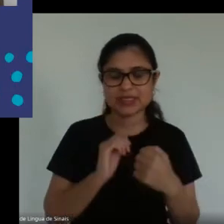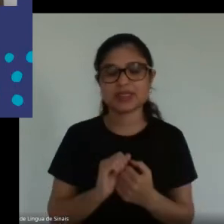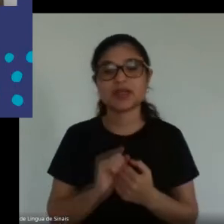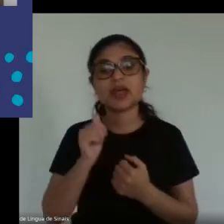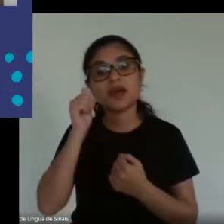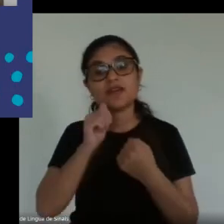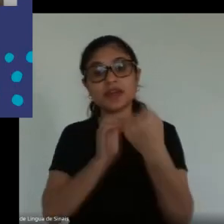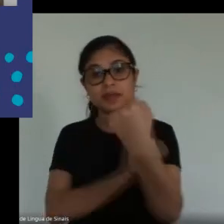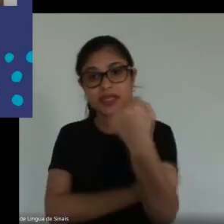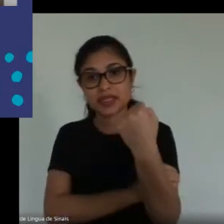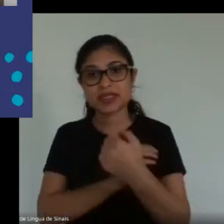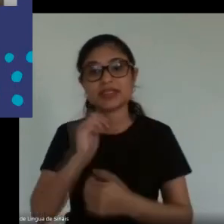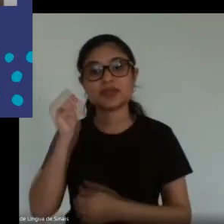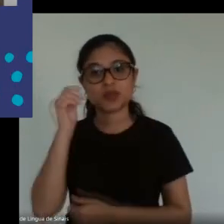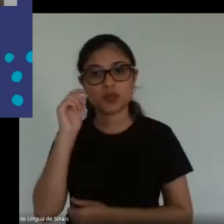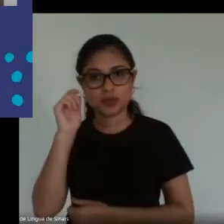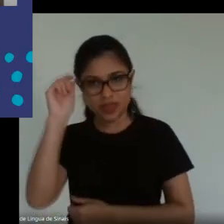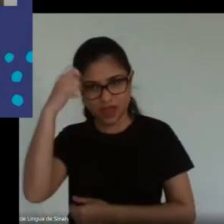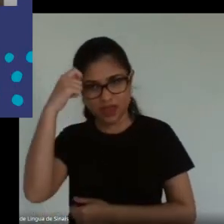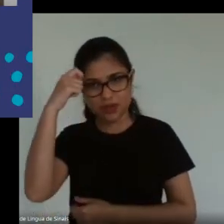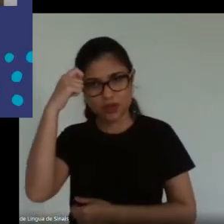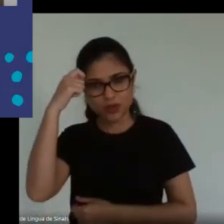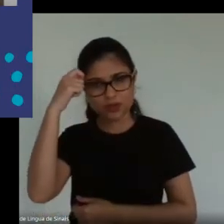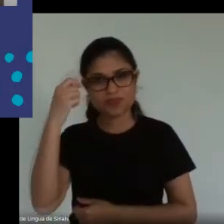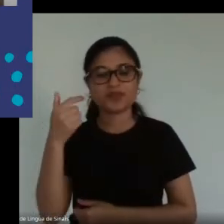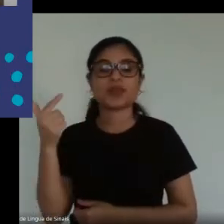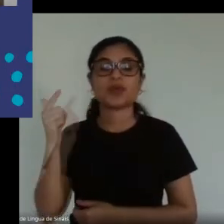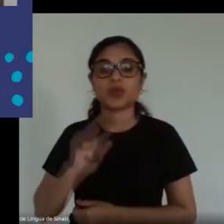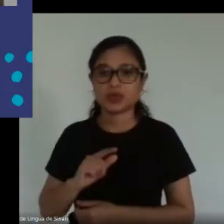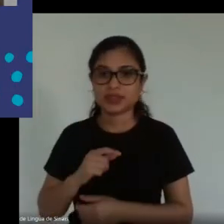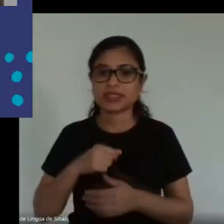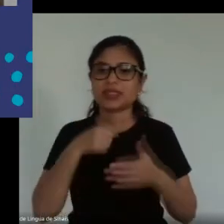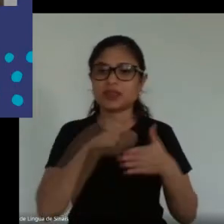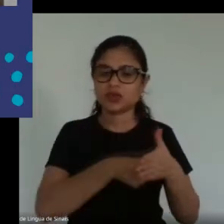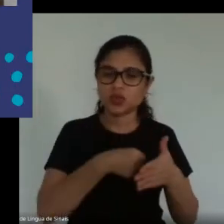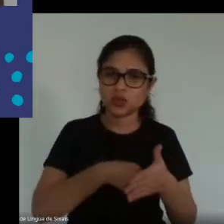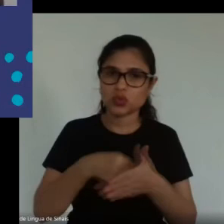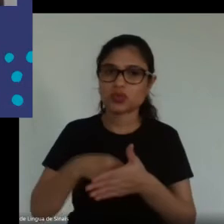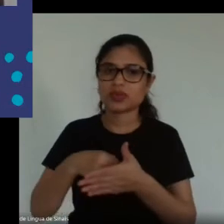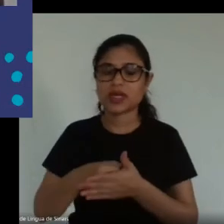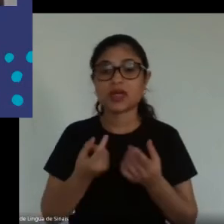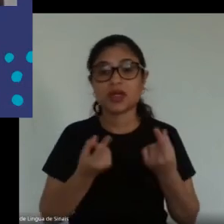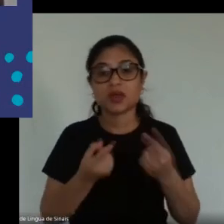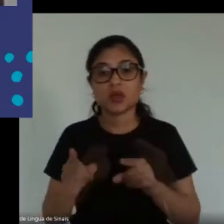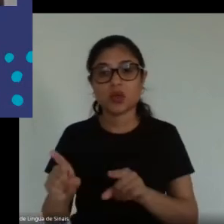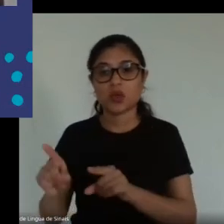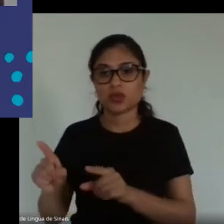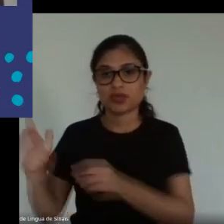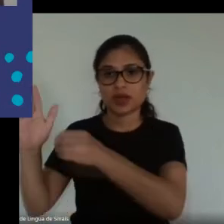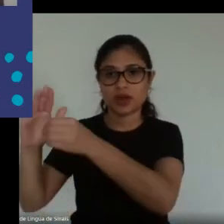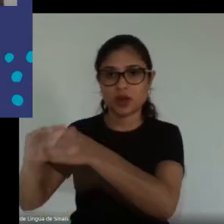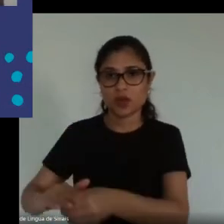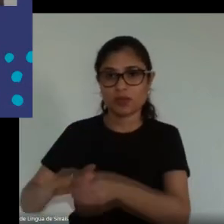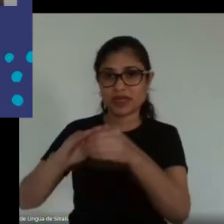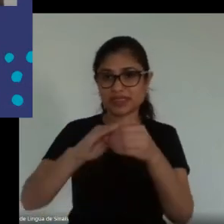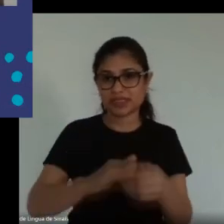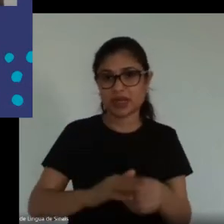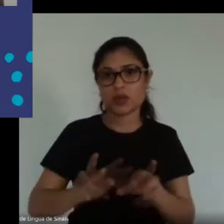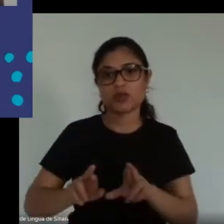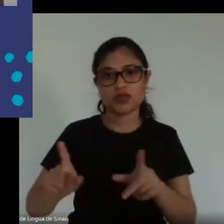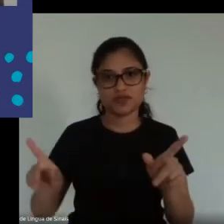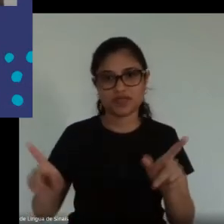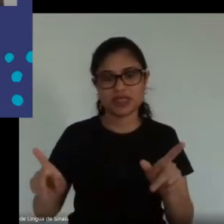feminismo negro, para a gente fazer essa luta contra essas diferentes opressões, para que a gente